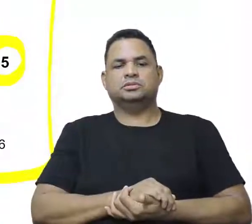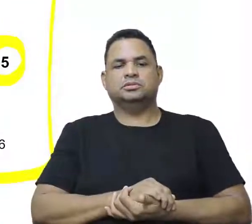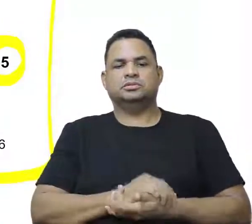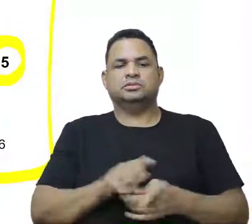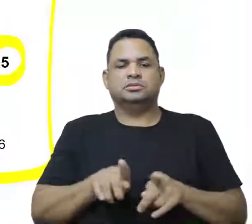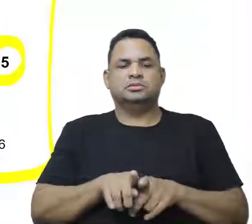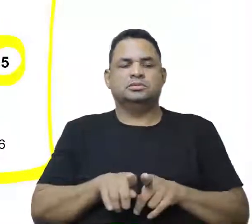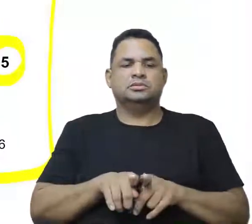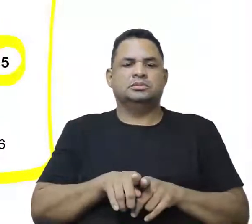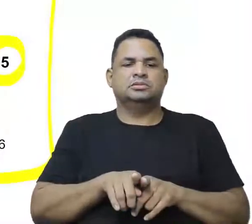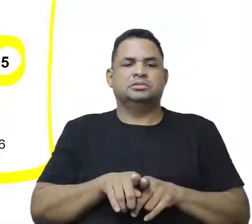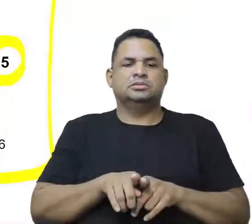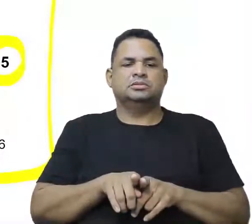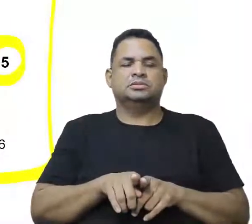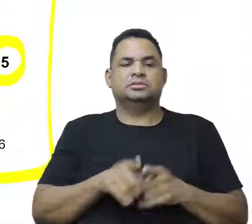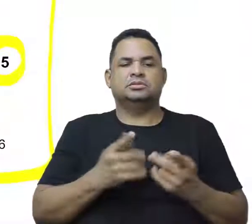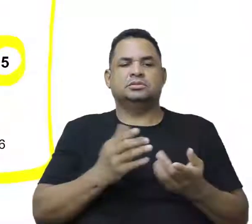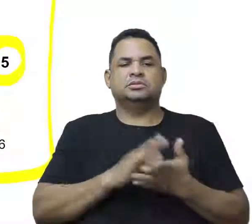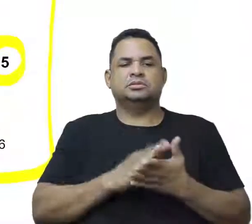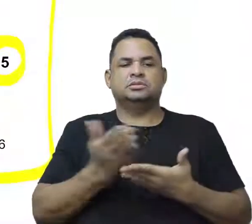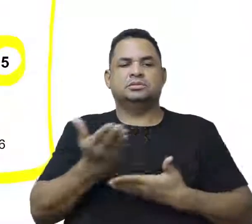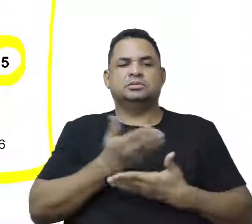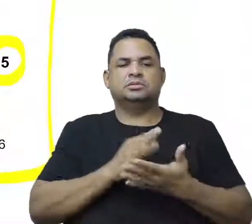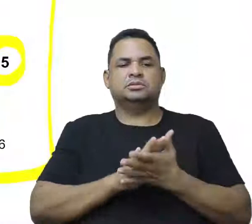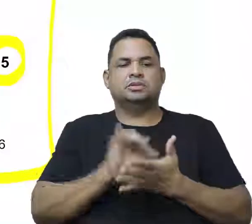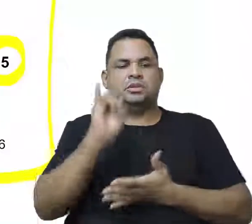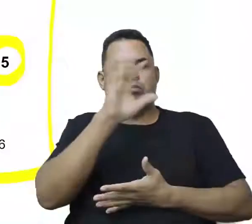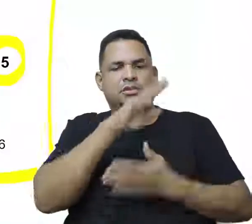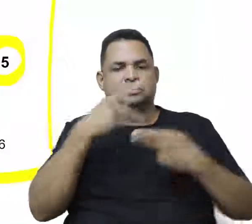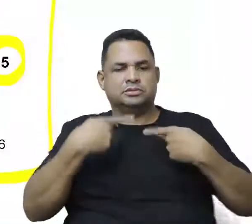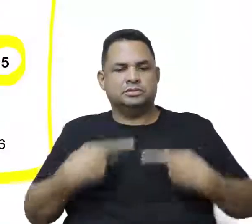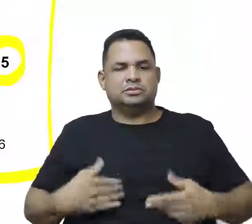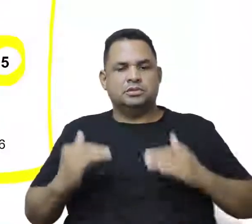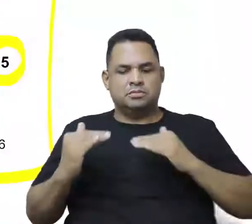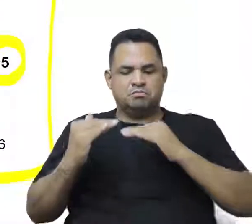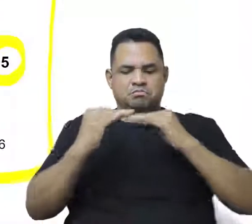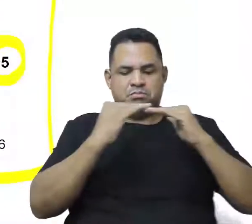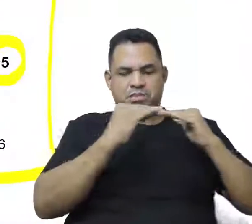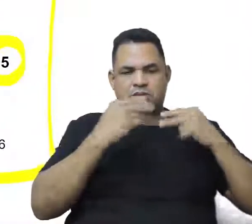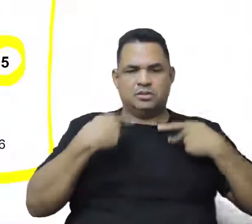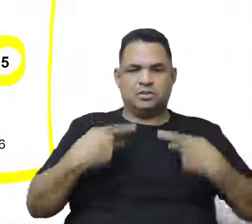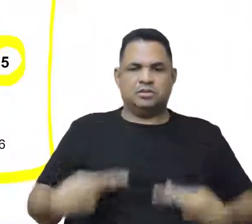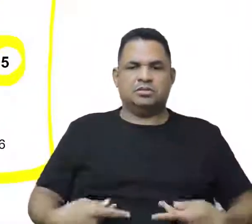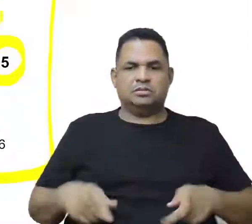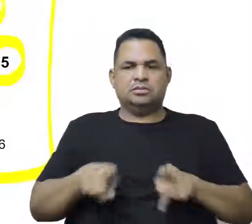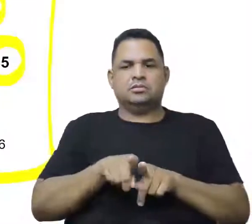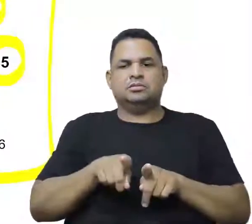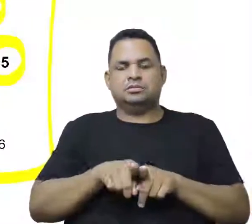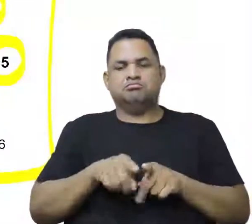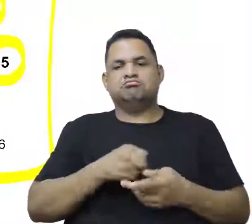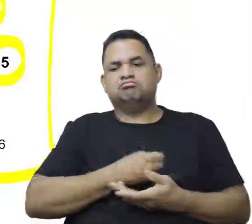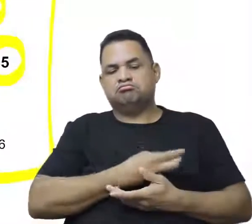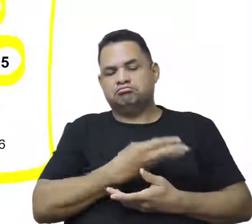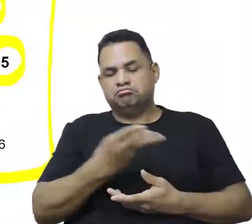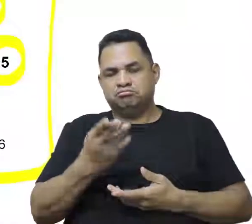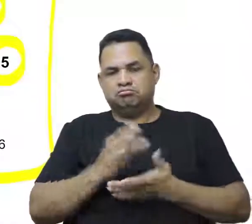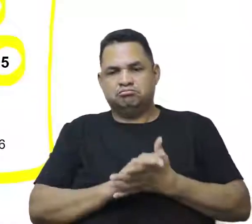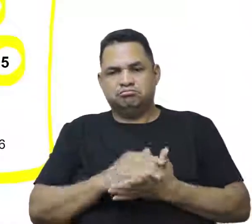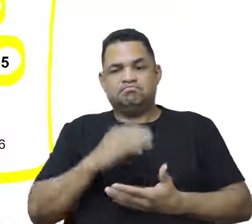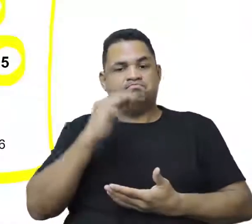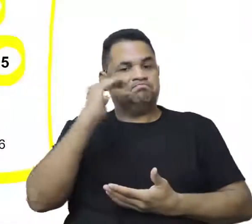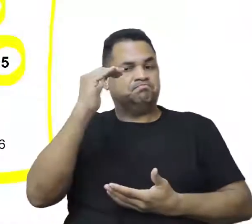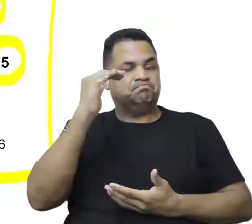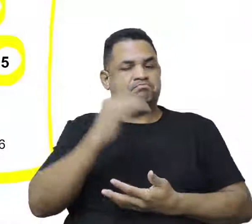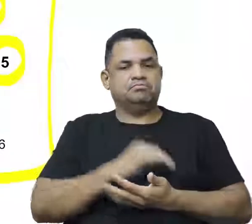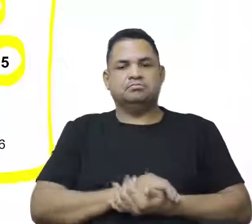também consegue observar que questões relacionadas à imagem corporal e padrão de corpo também tem um quantitativo de questões